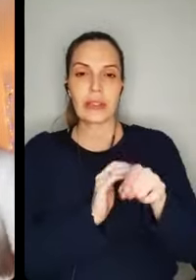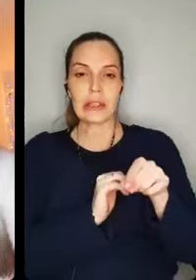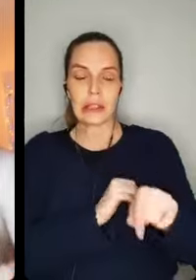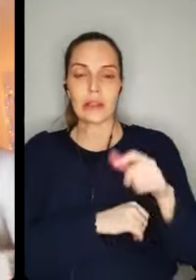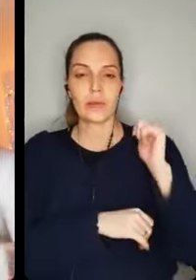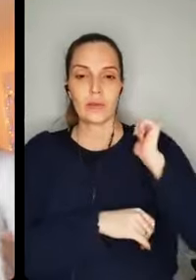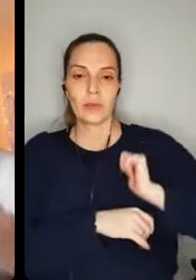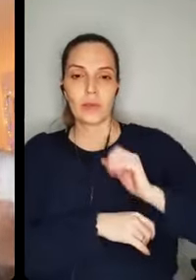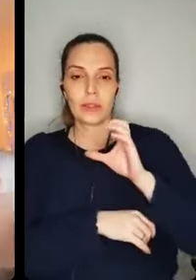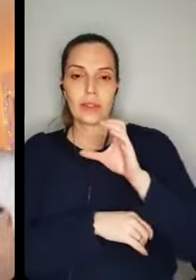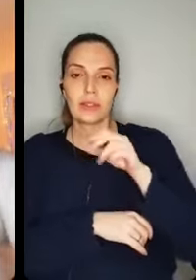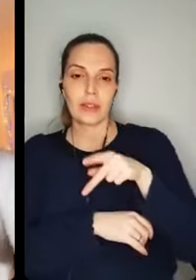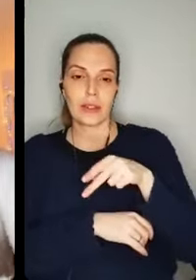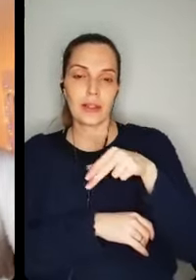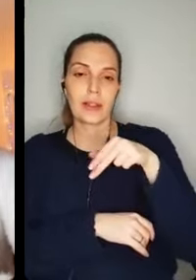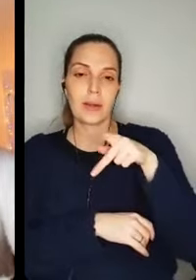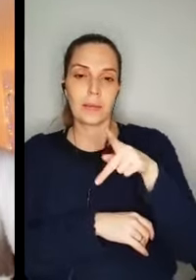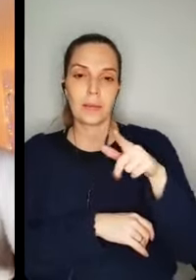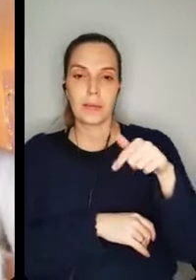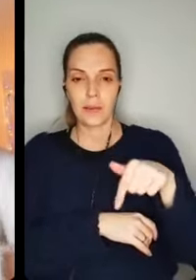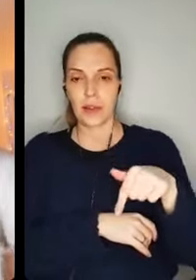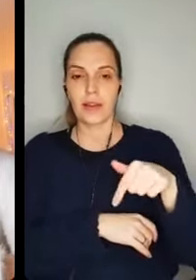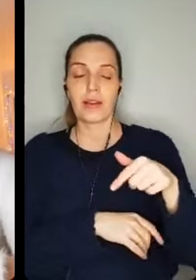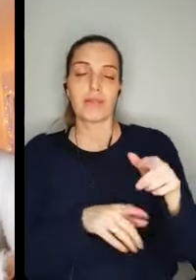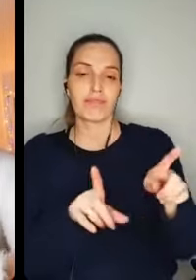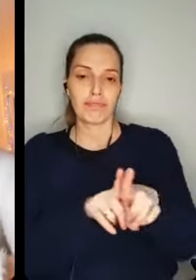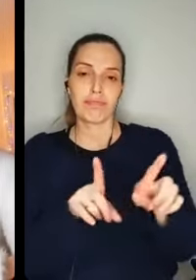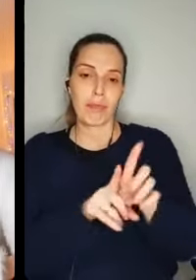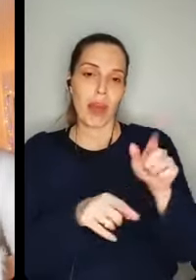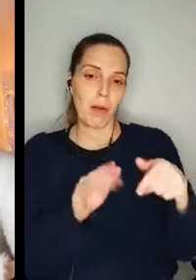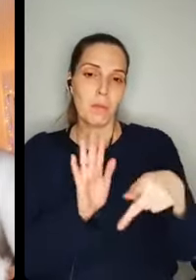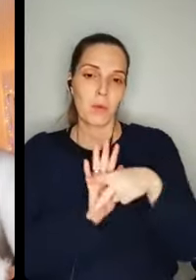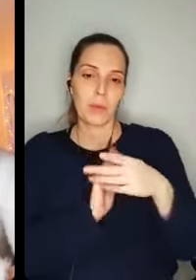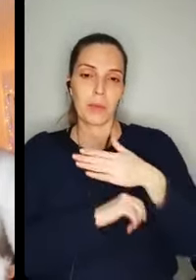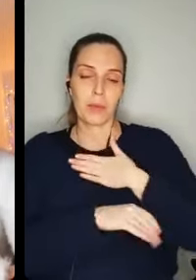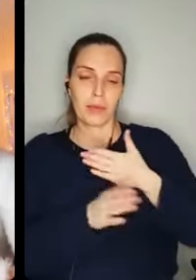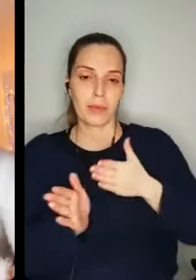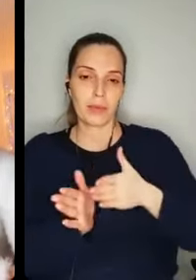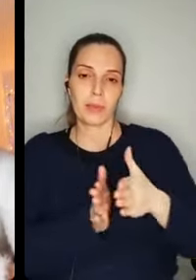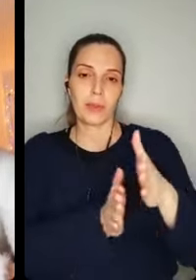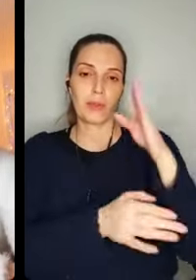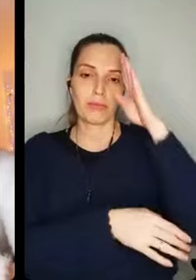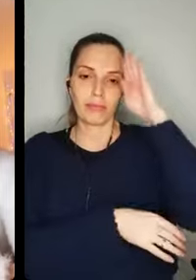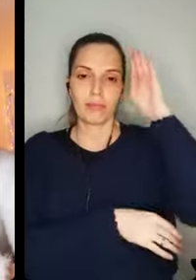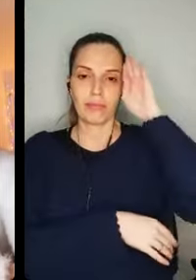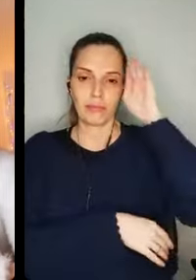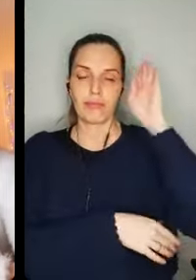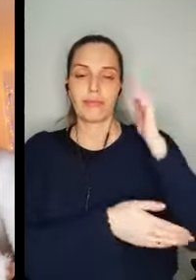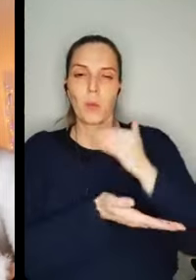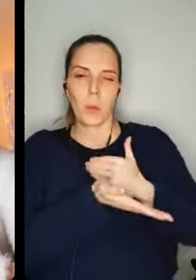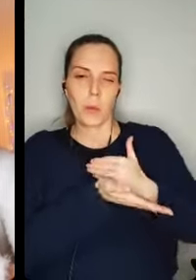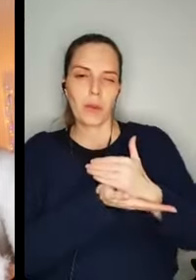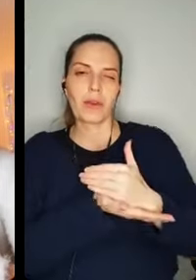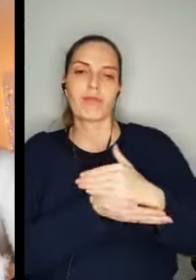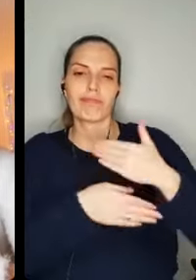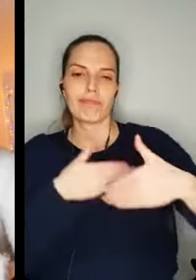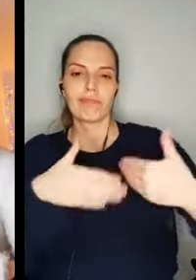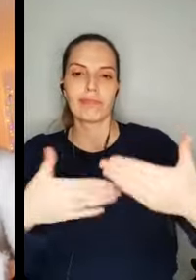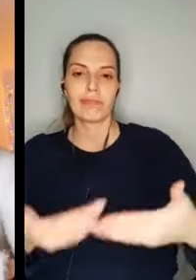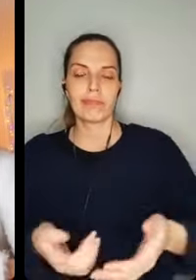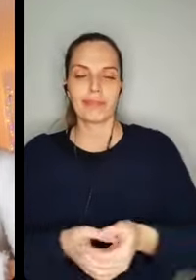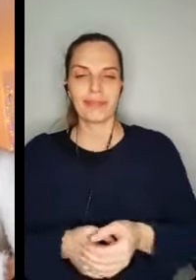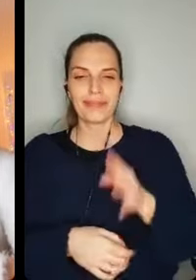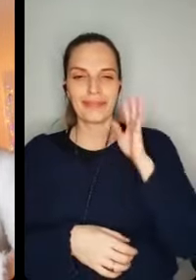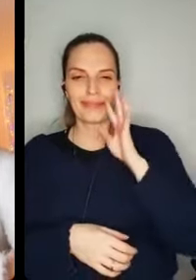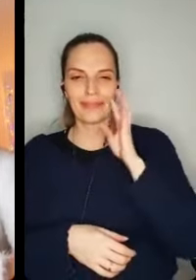CNPq, então isso acaba também fazendo parte da minha trajetória acadêmica desde o início. Ah, que legal. Bom, muito